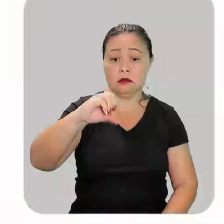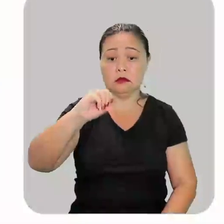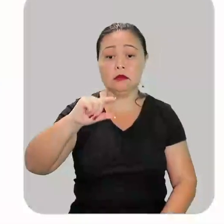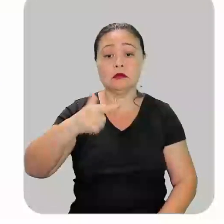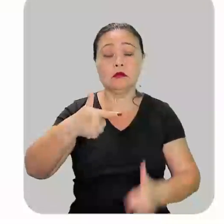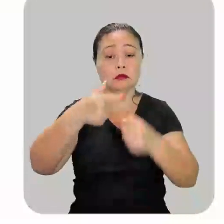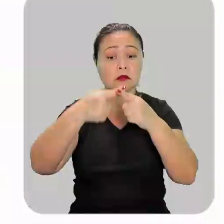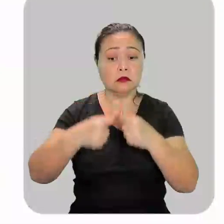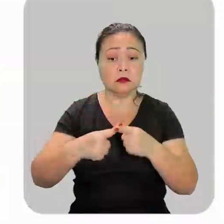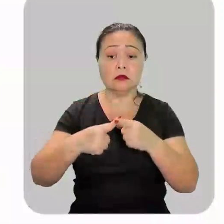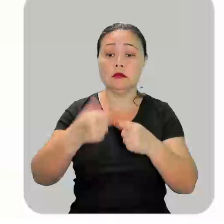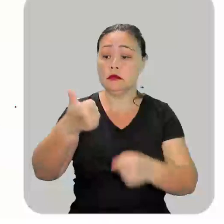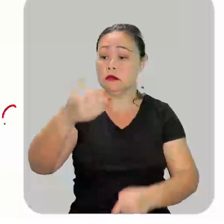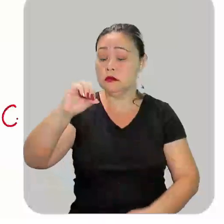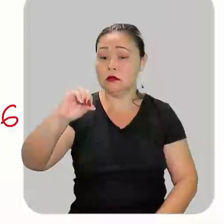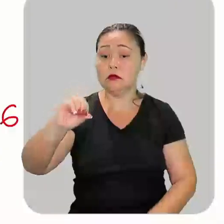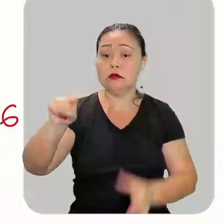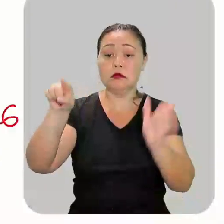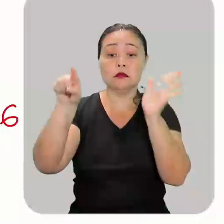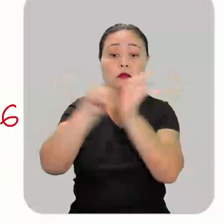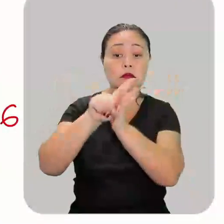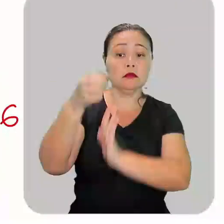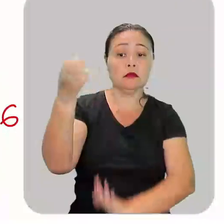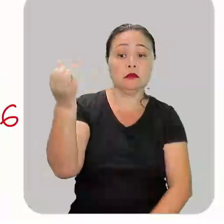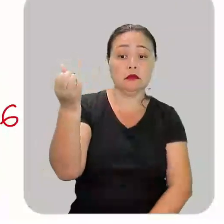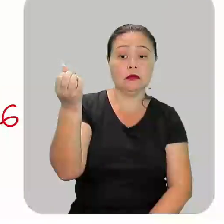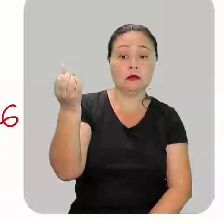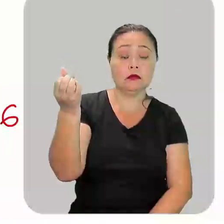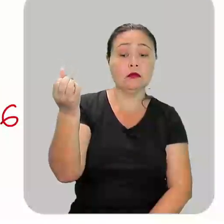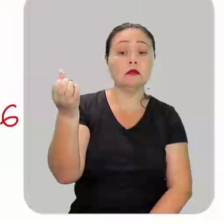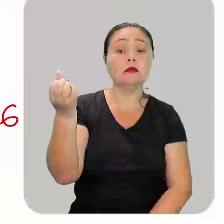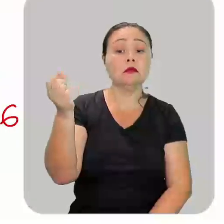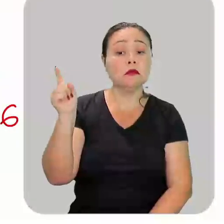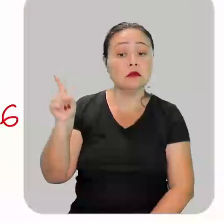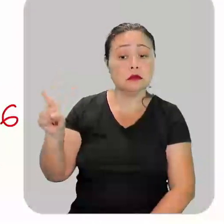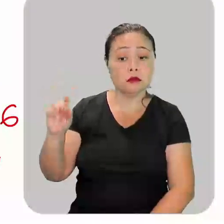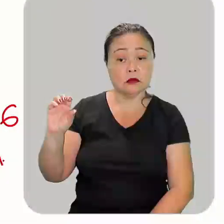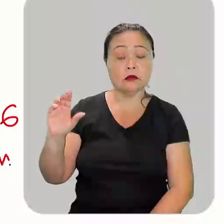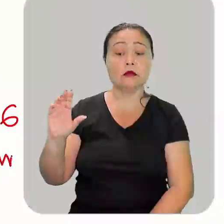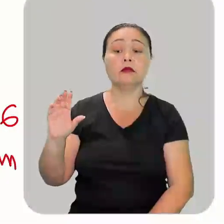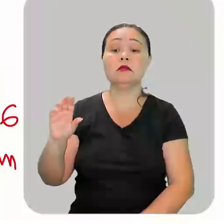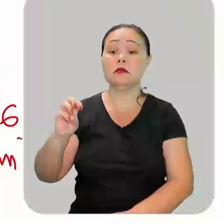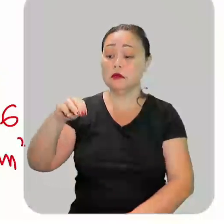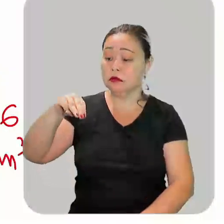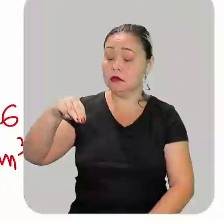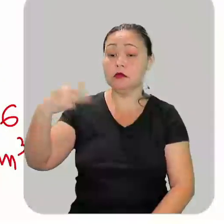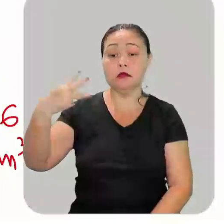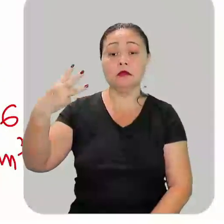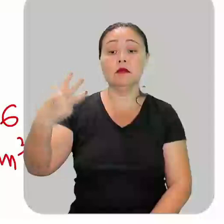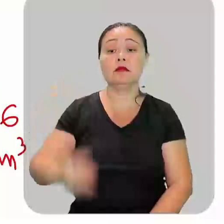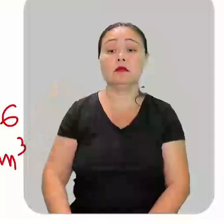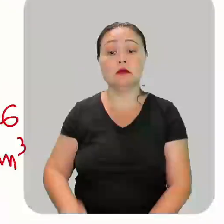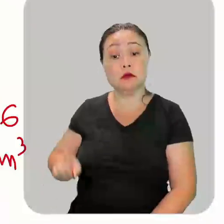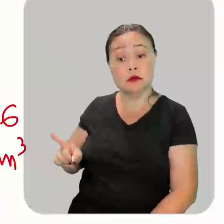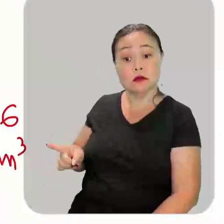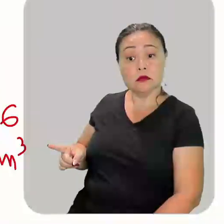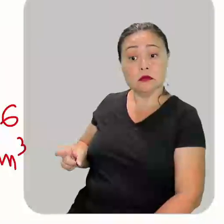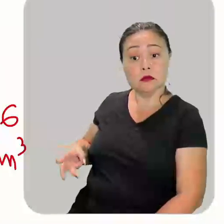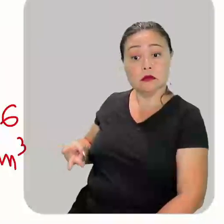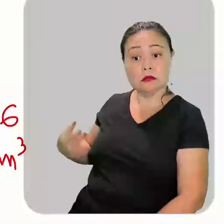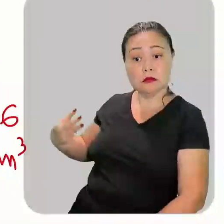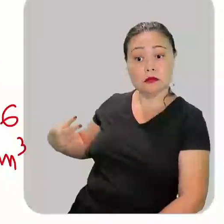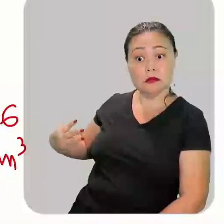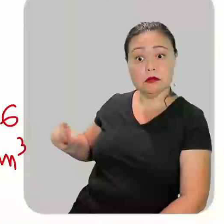28,08 vezes 10 elevado a menos 6. Menos 6, beleza. Metros cúbicos. Metros cúbicos. E aí o